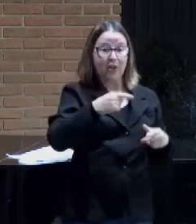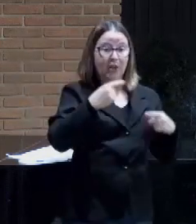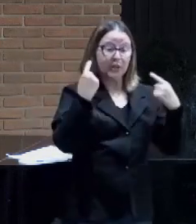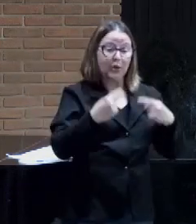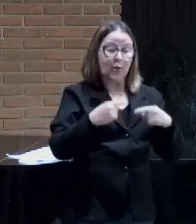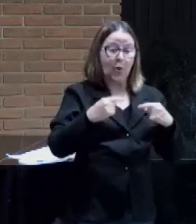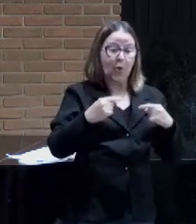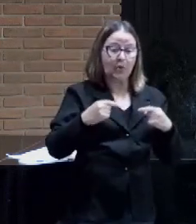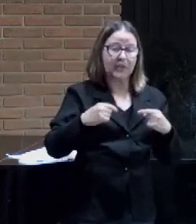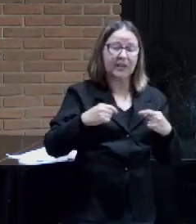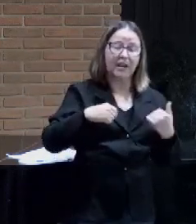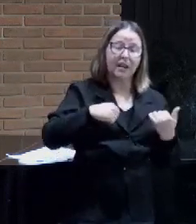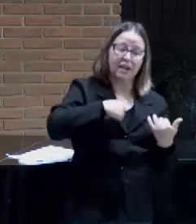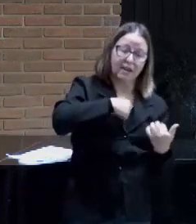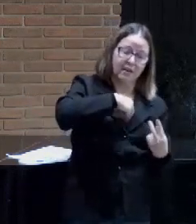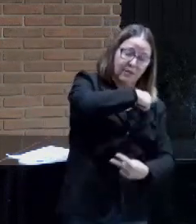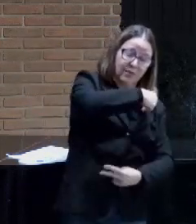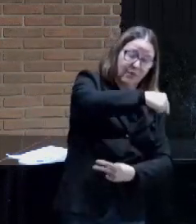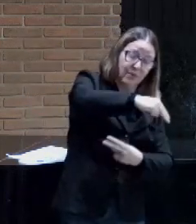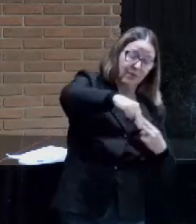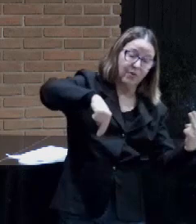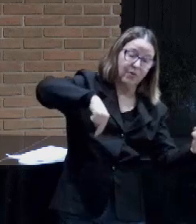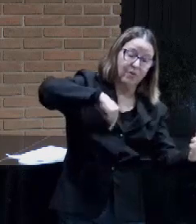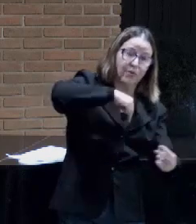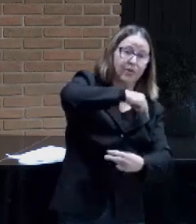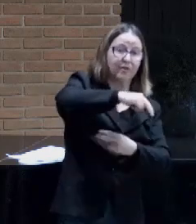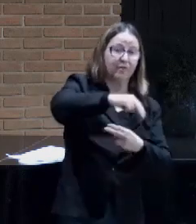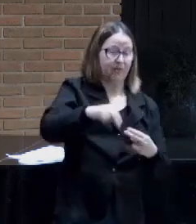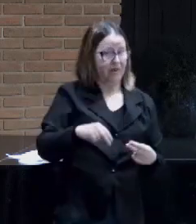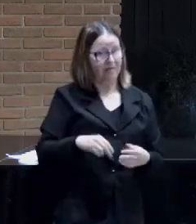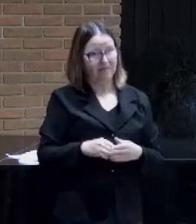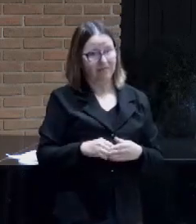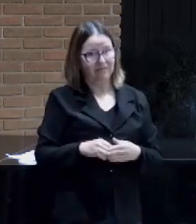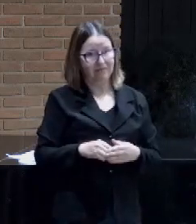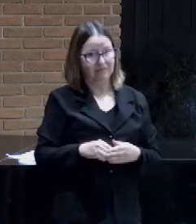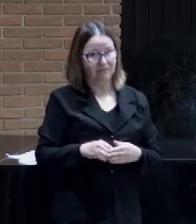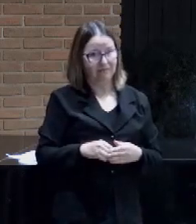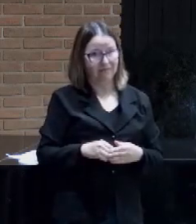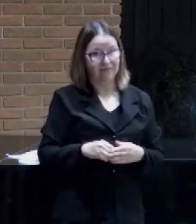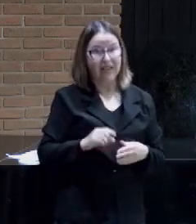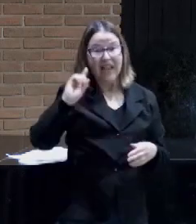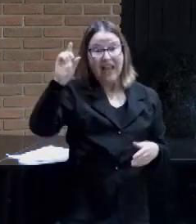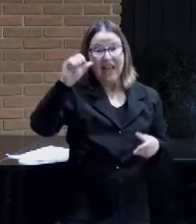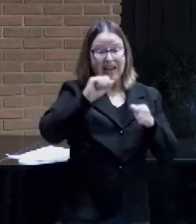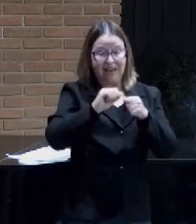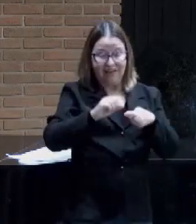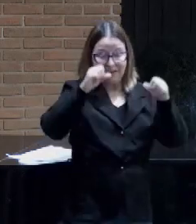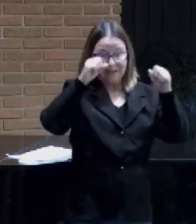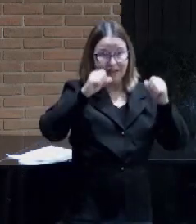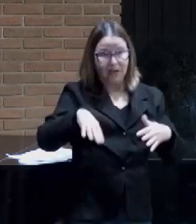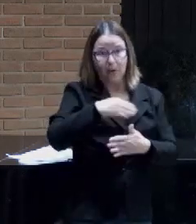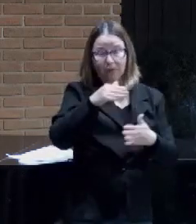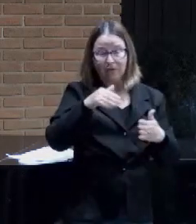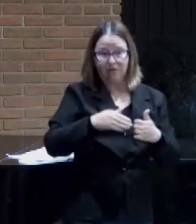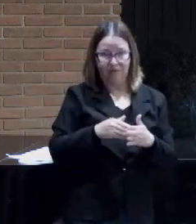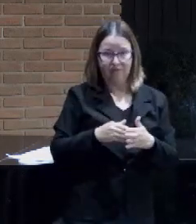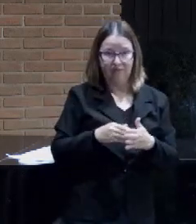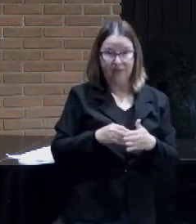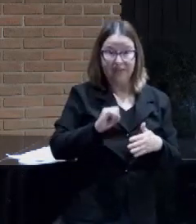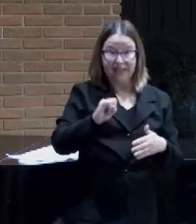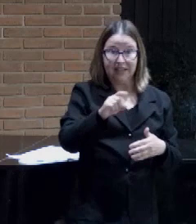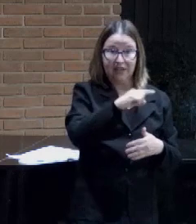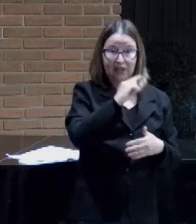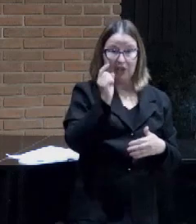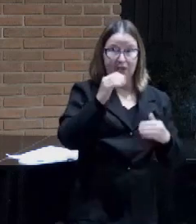a criação é aliada de Deus, porque é criação de Deus, não é criação nossa. Então, quando nós desobedecemos a Deus, nós